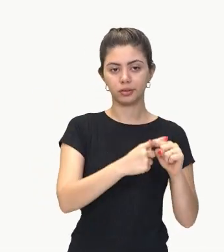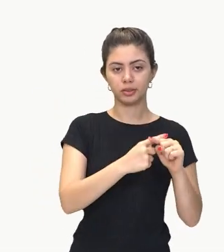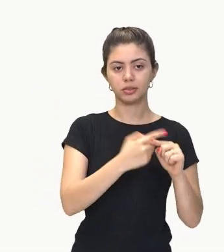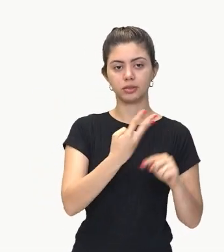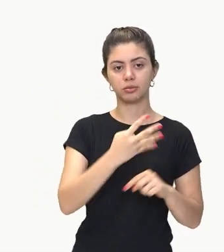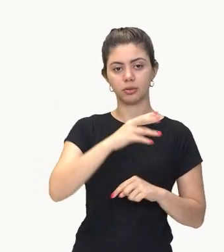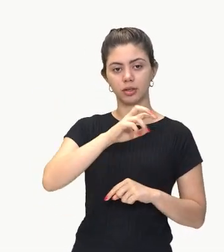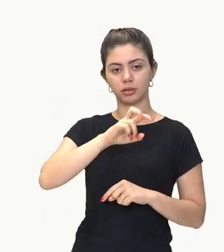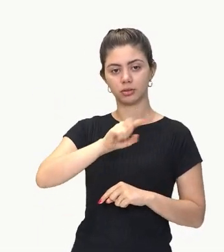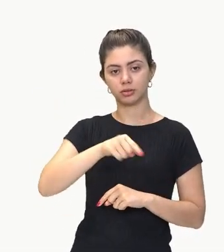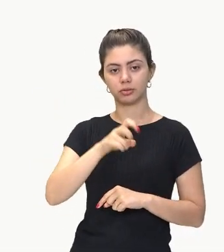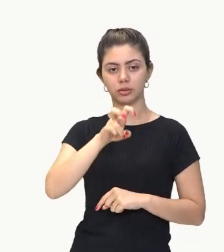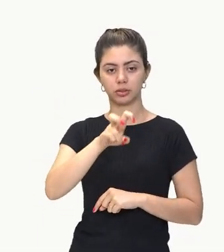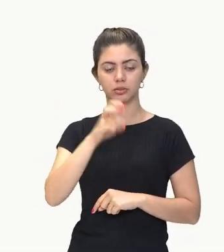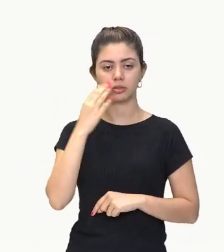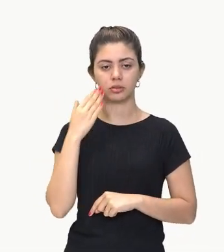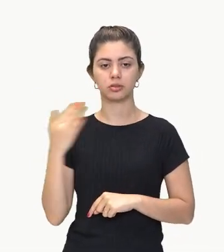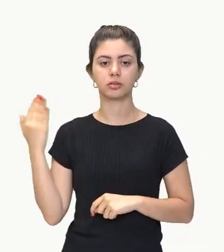vezes